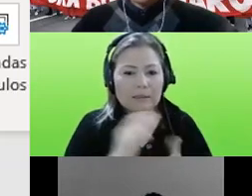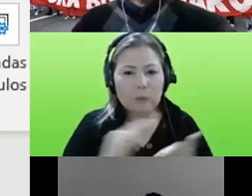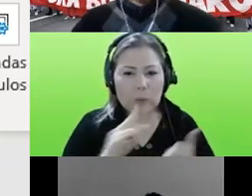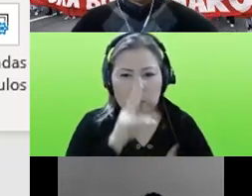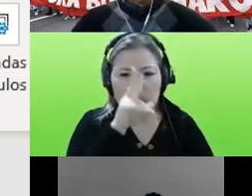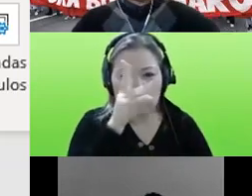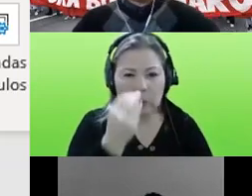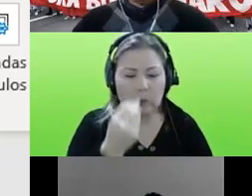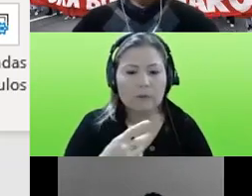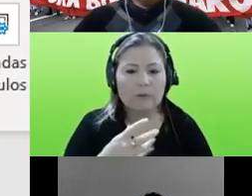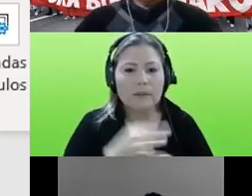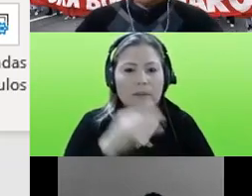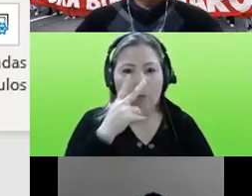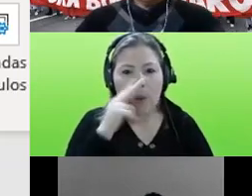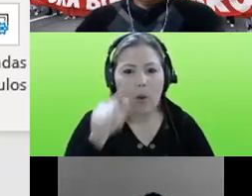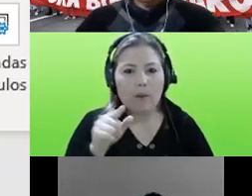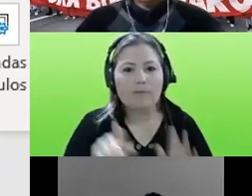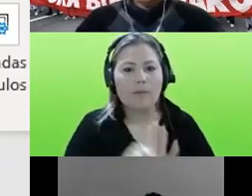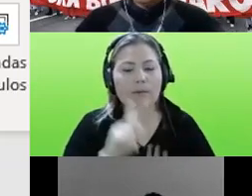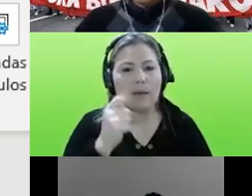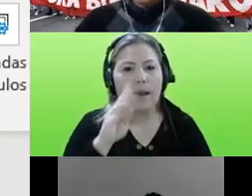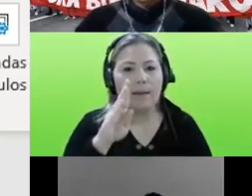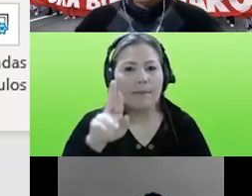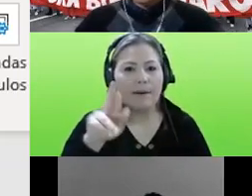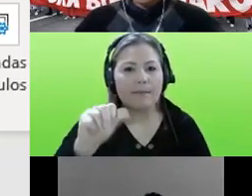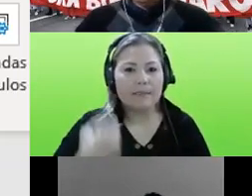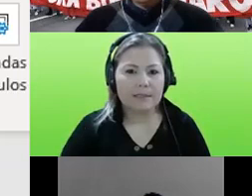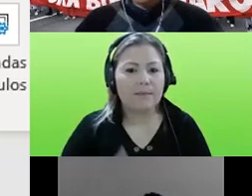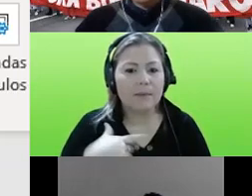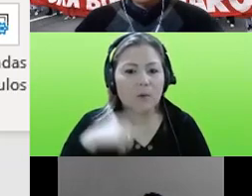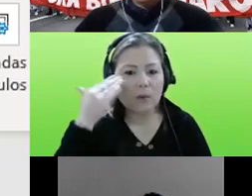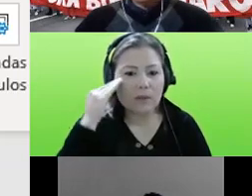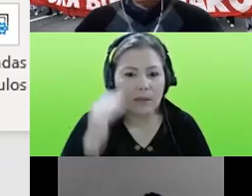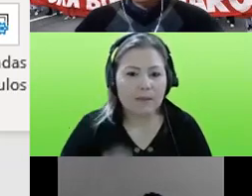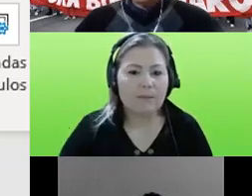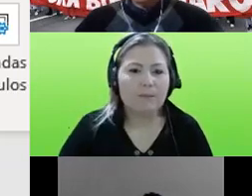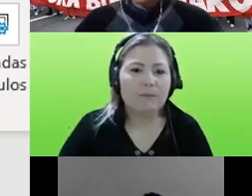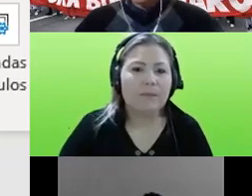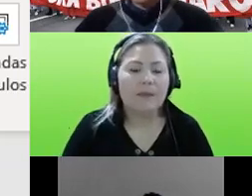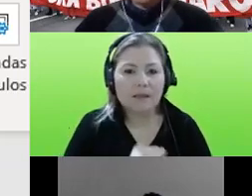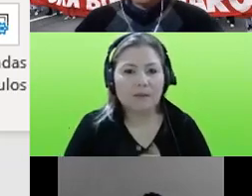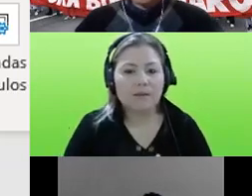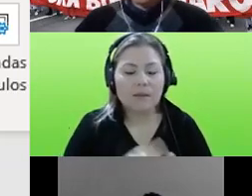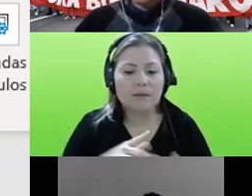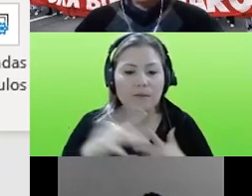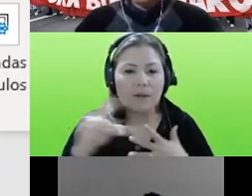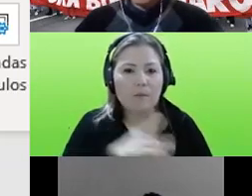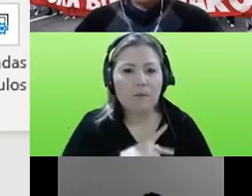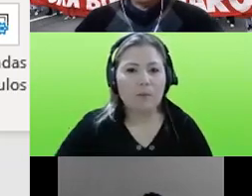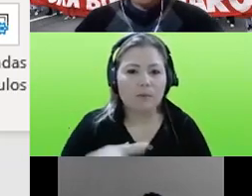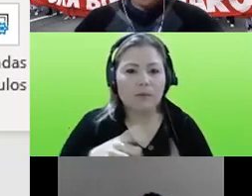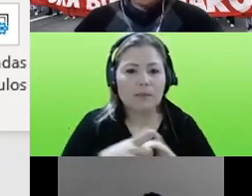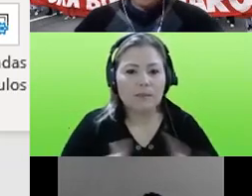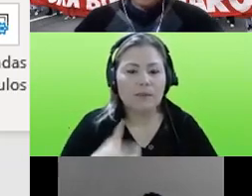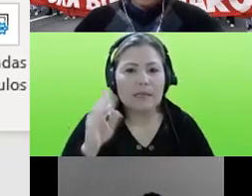tão densa como essa do Habermas para entendermos a questão da religião na esfera pública de nossas democracias